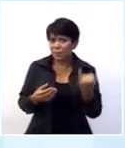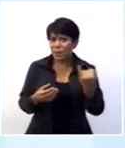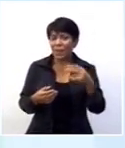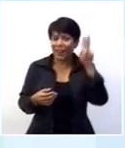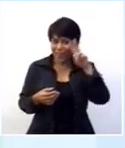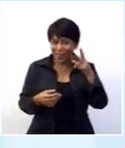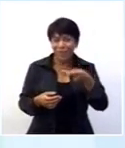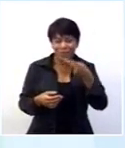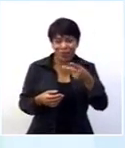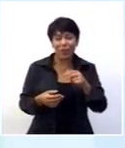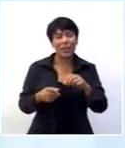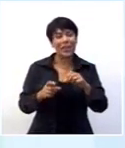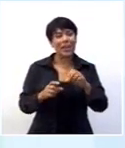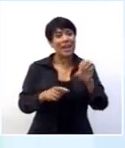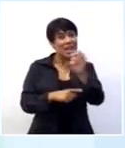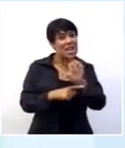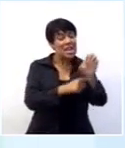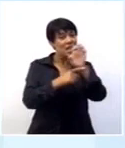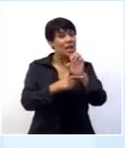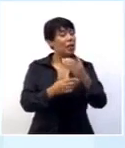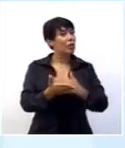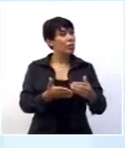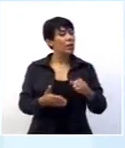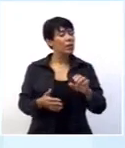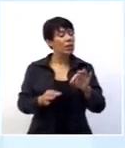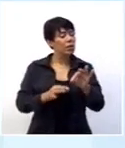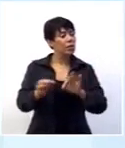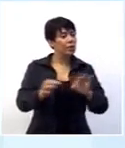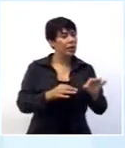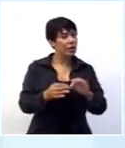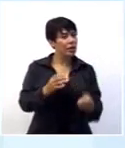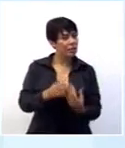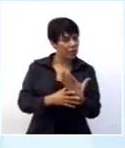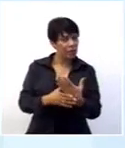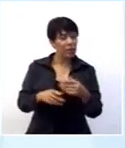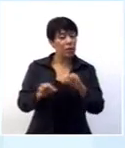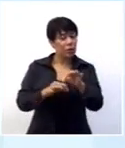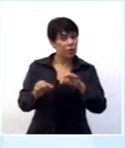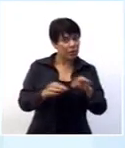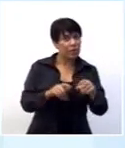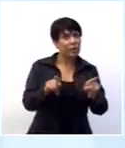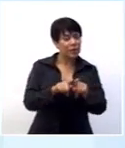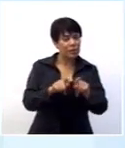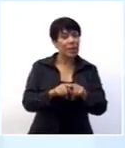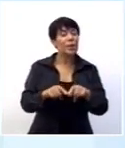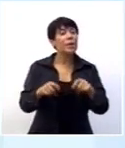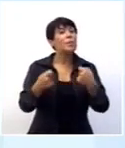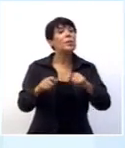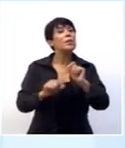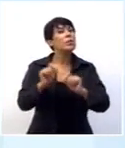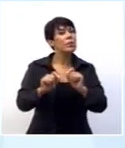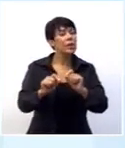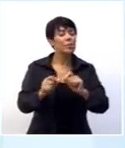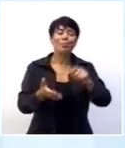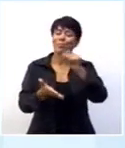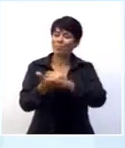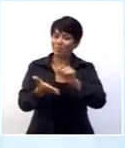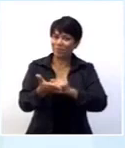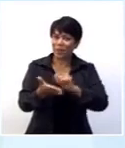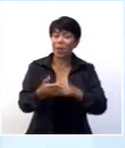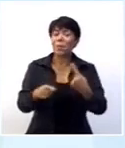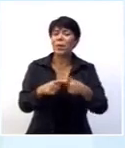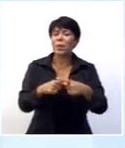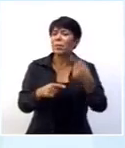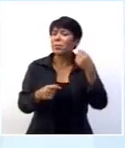falando que o Estado vai organizar e otimizar essa produção? Você precisa do quê? Da escrita, você precisa